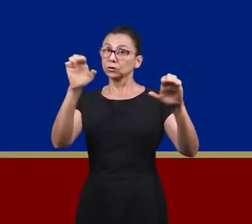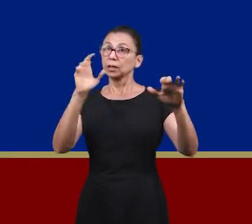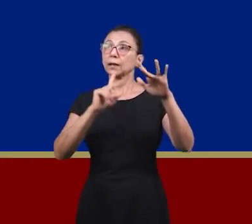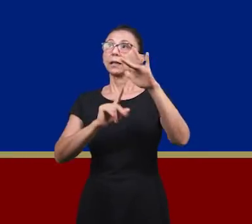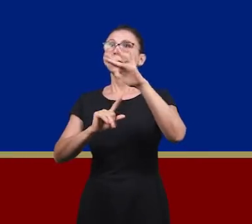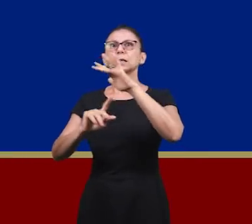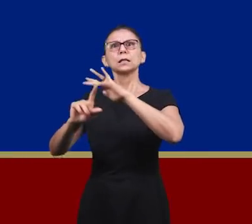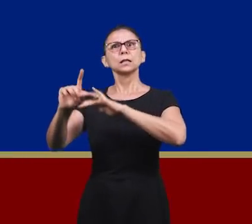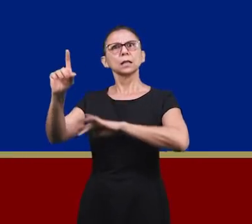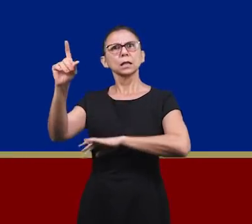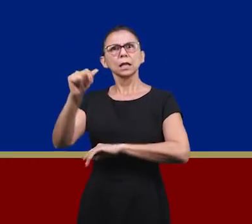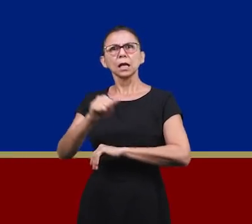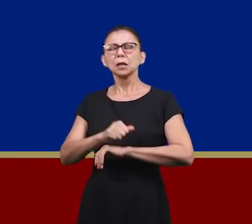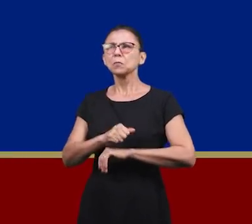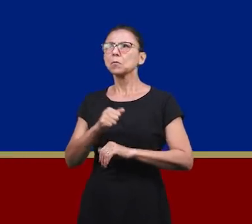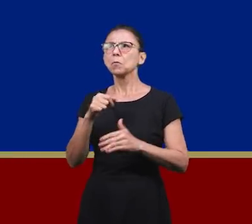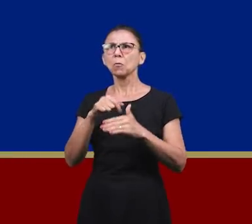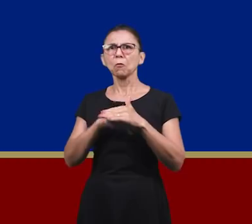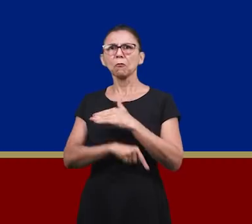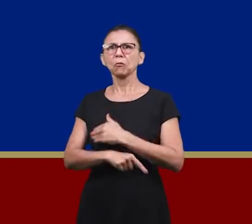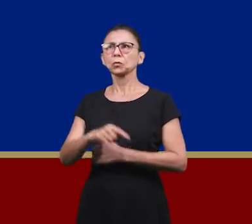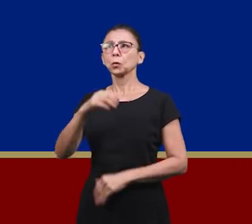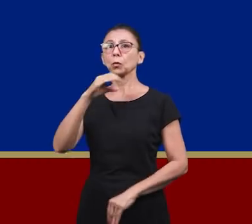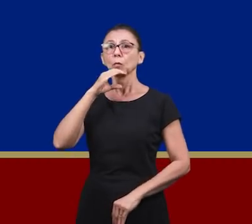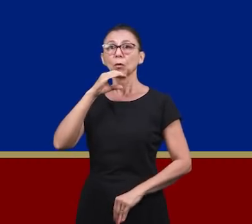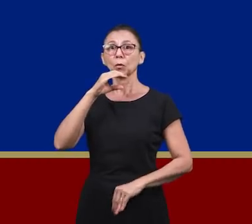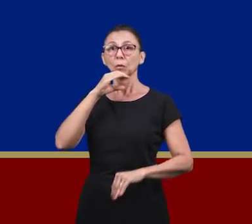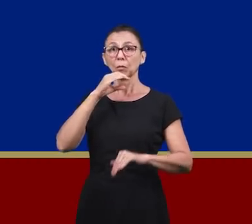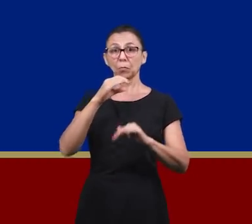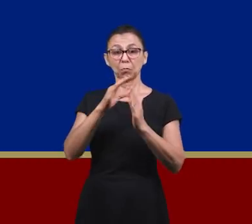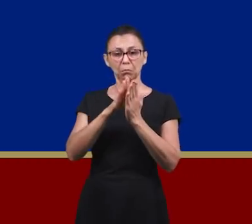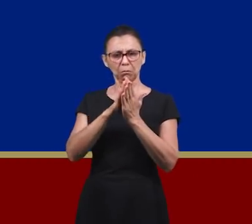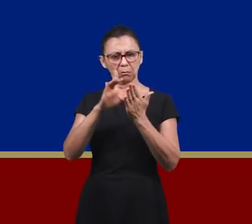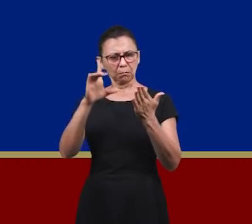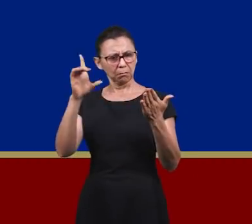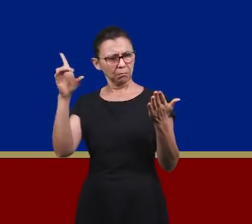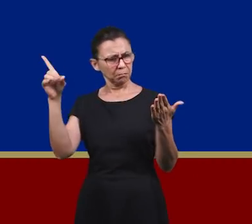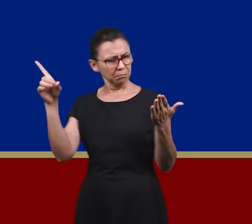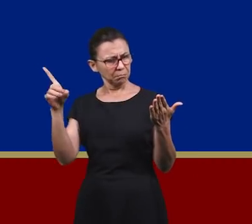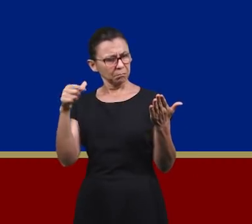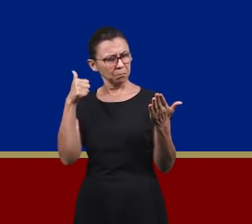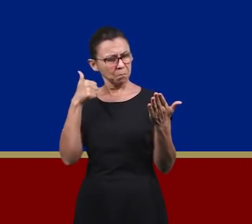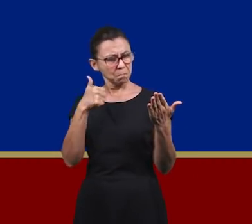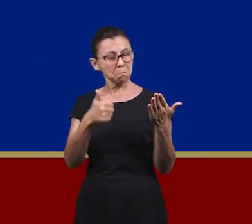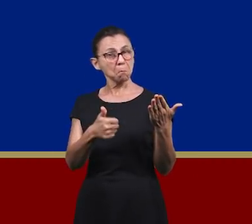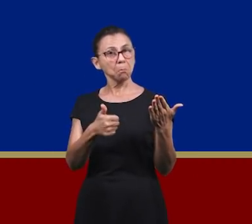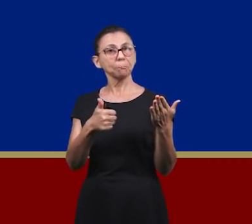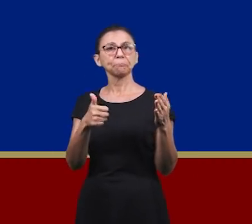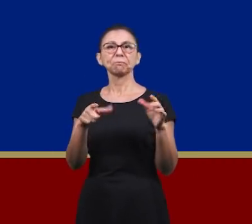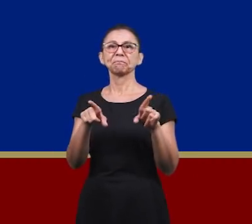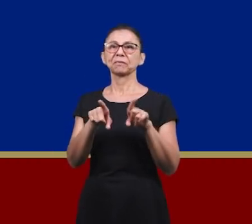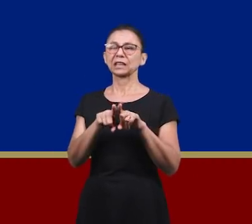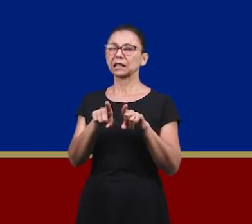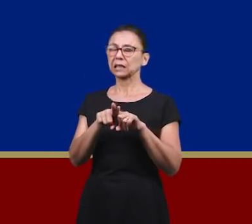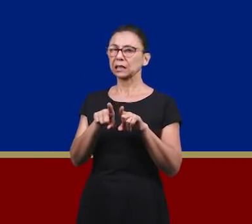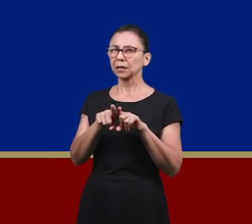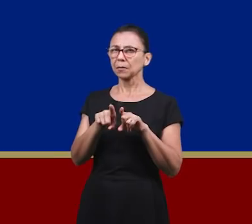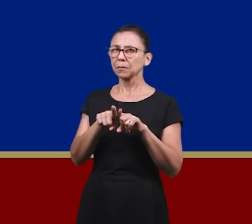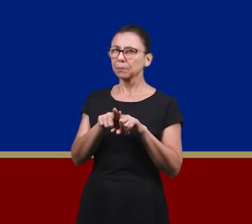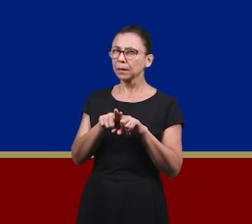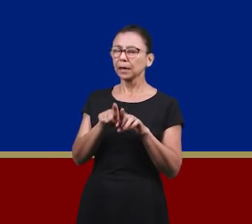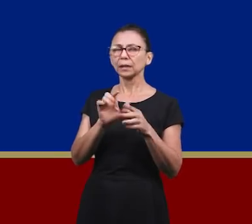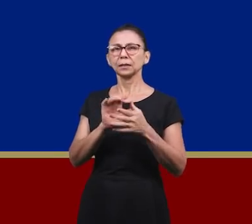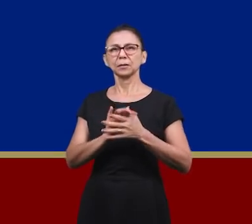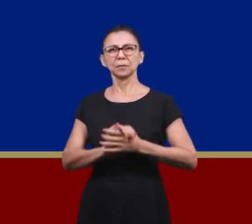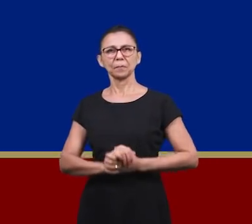de nos trazer o conhecimento da Palavra de Deus, também ela acrescenta,